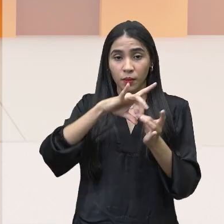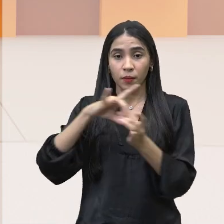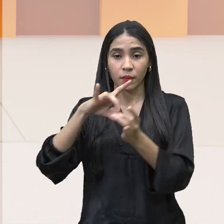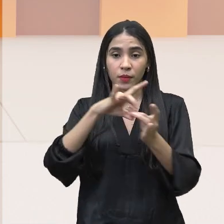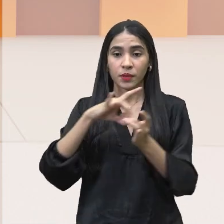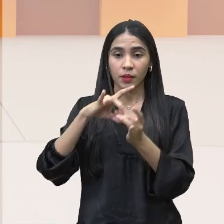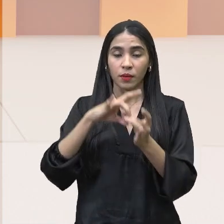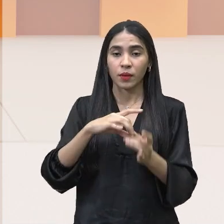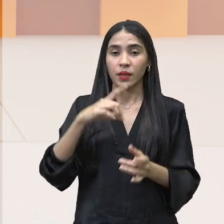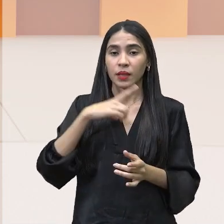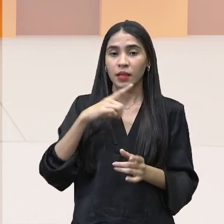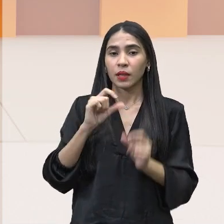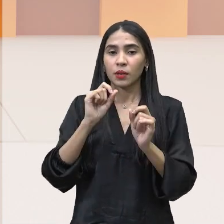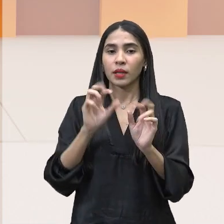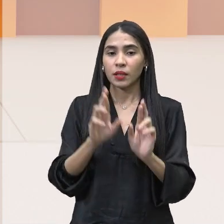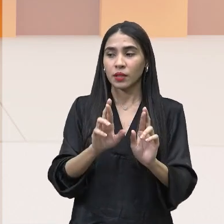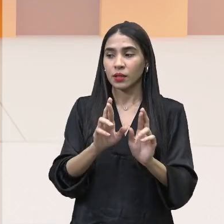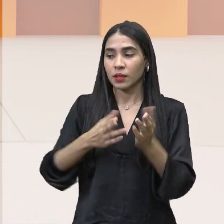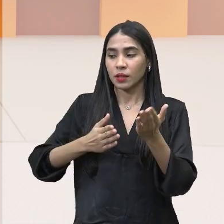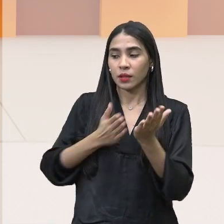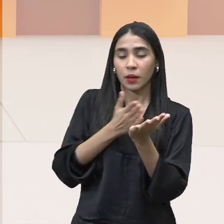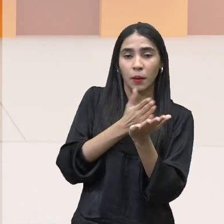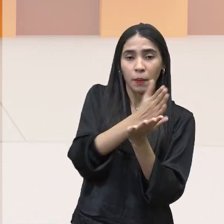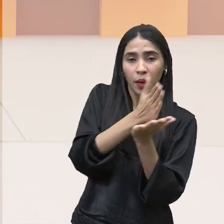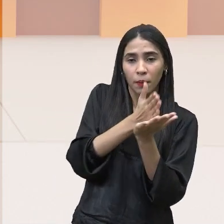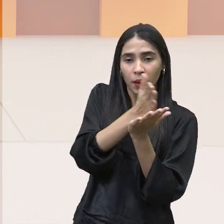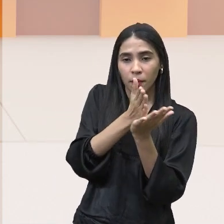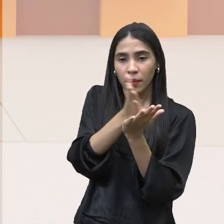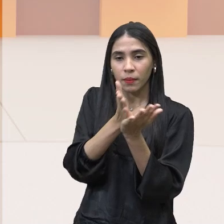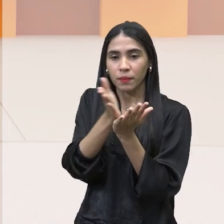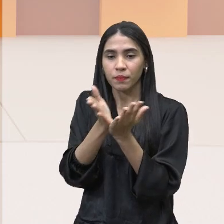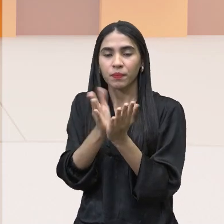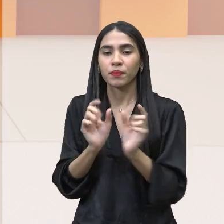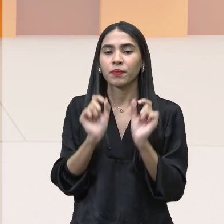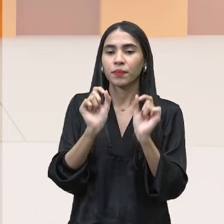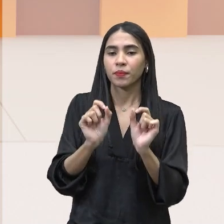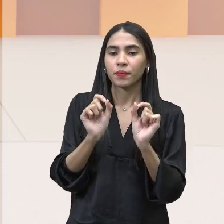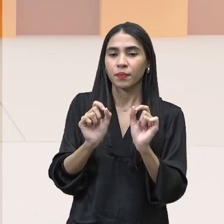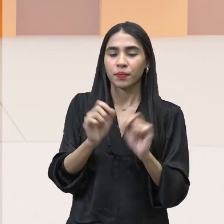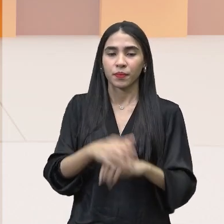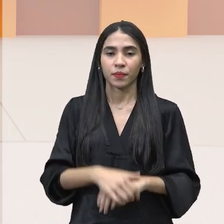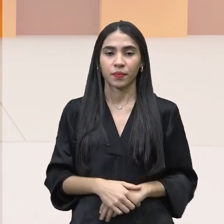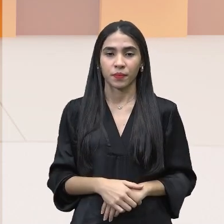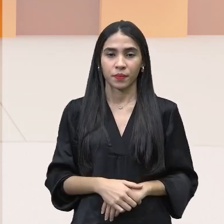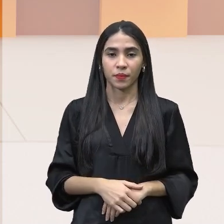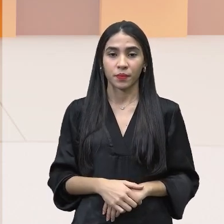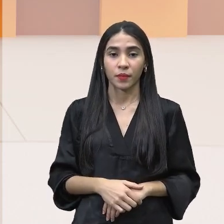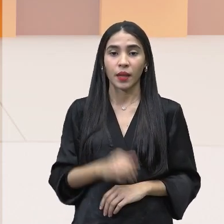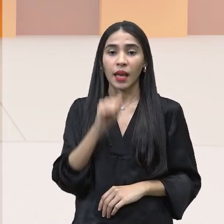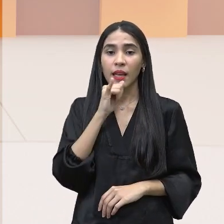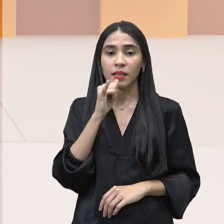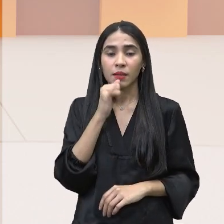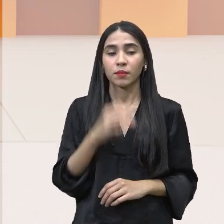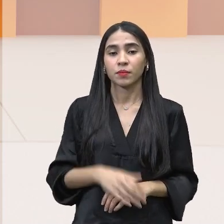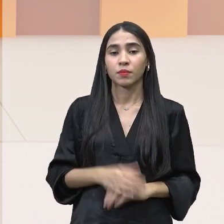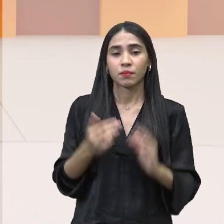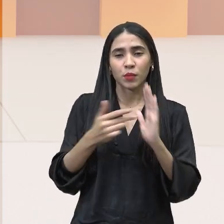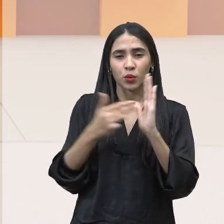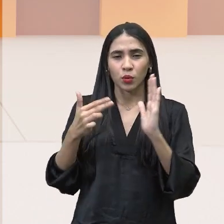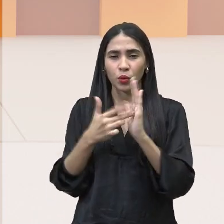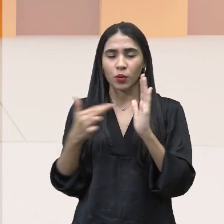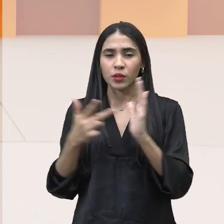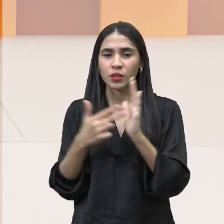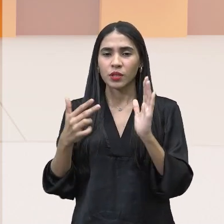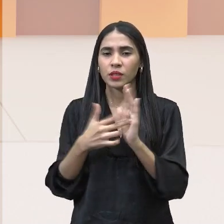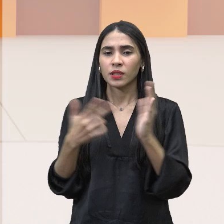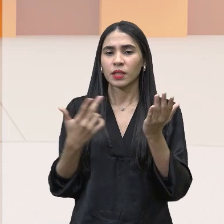tem certas ambiguidades. Quais são essas ambiguidades? As notícias que circulam